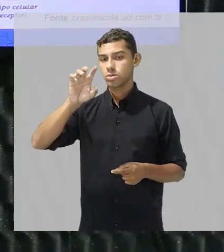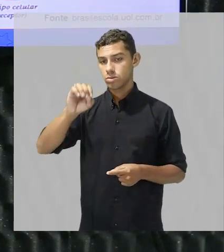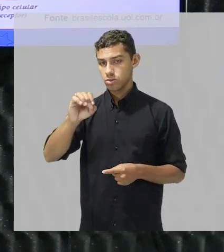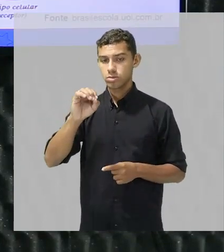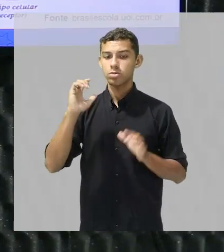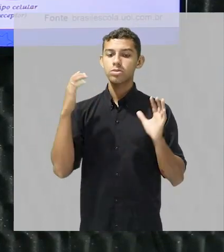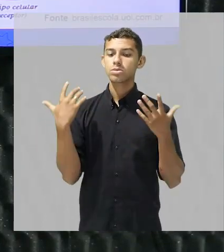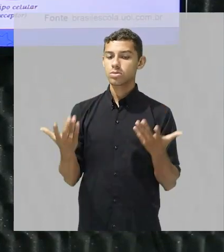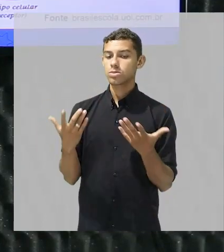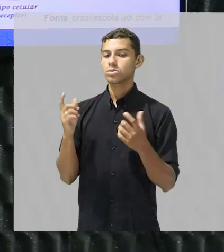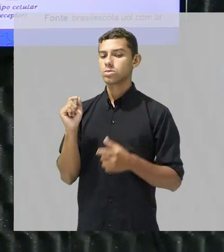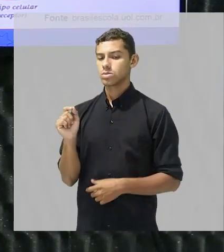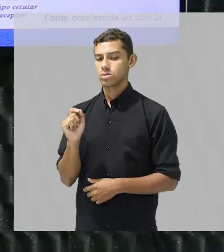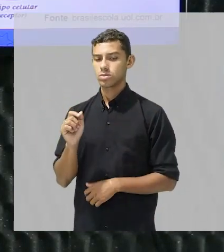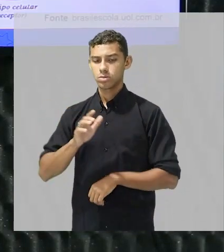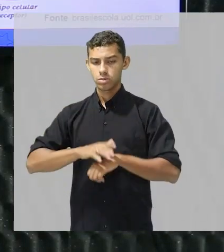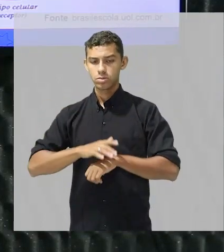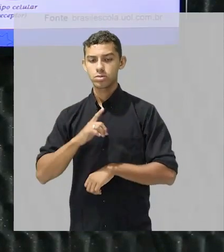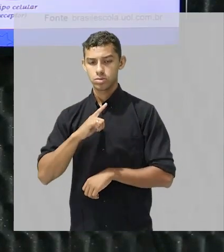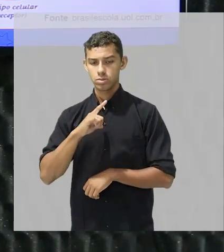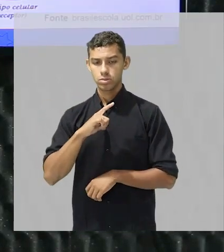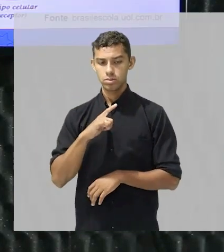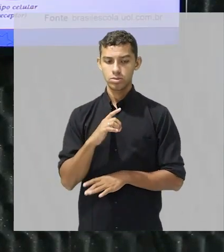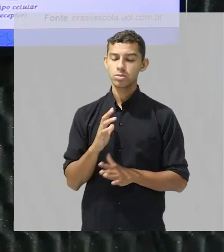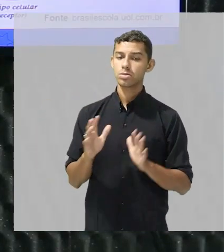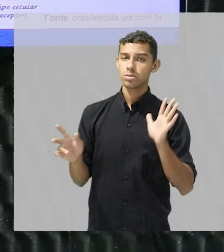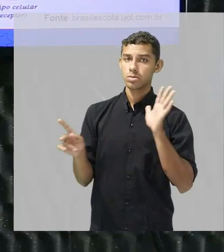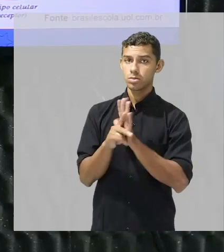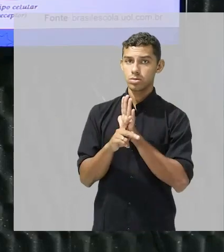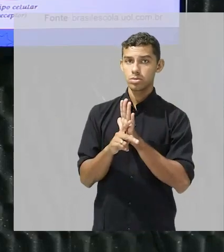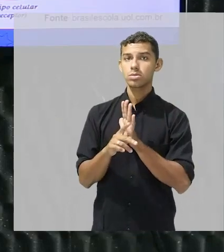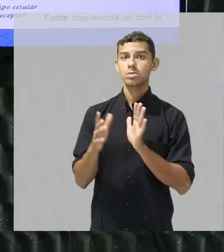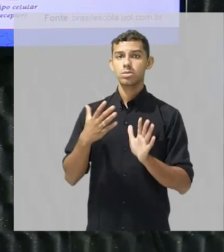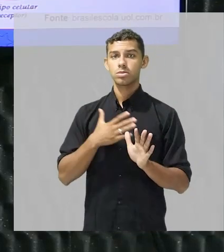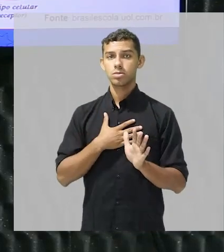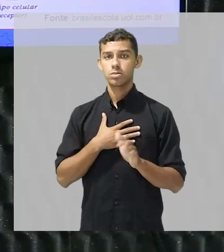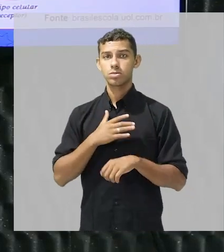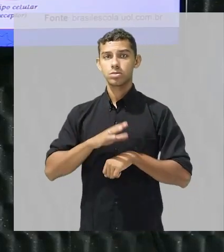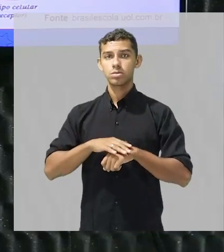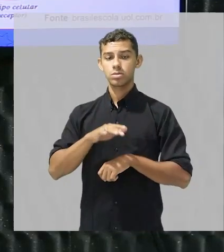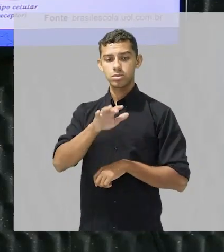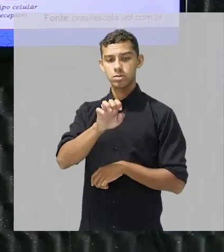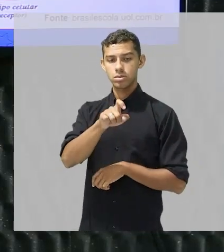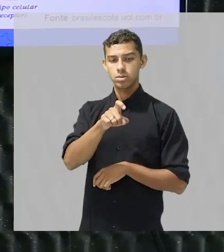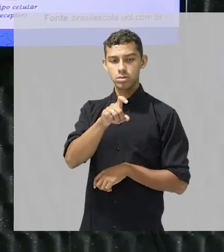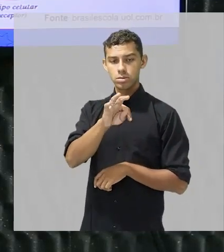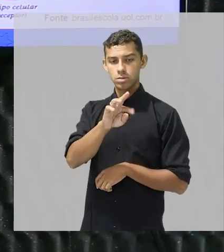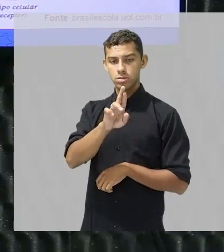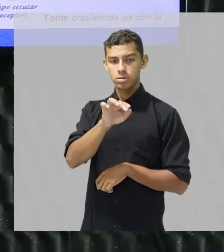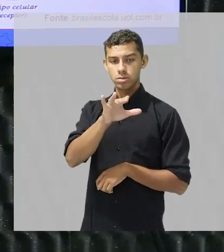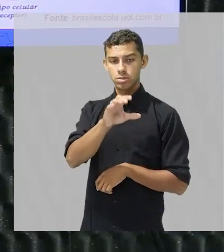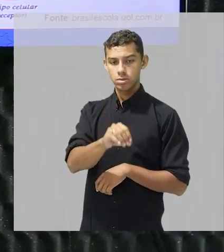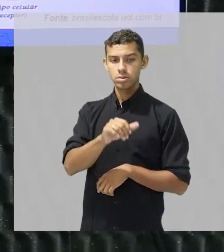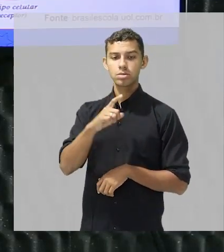célula-alvo? A célula-alvo, ela contém, na sua região externa aqui, um receptor. Esse